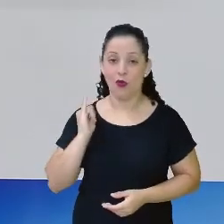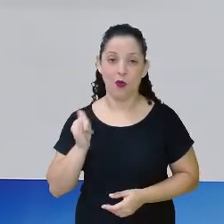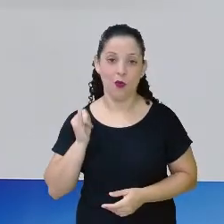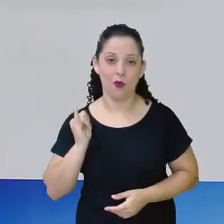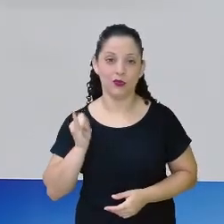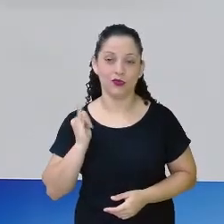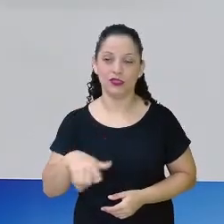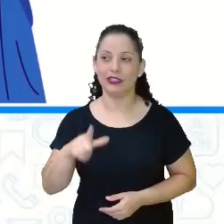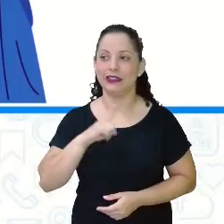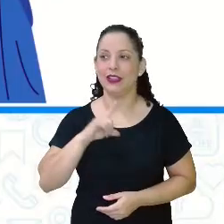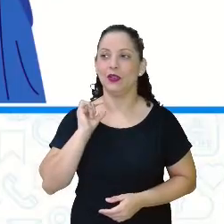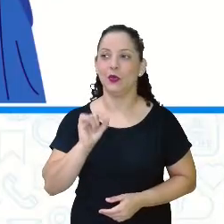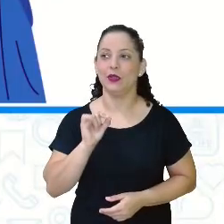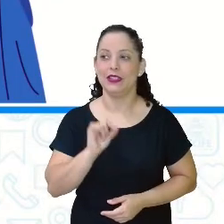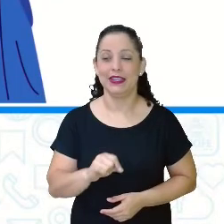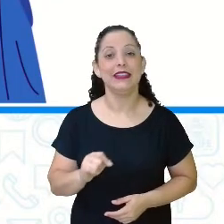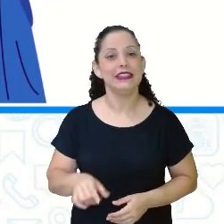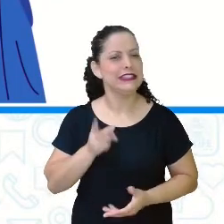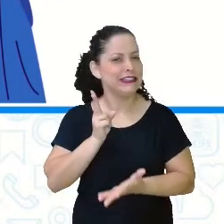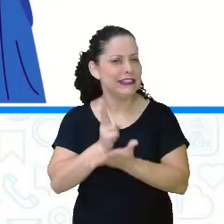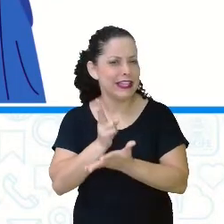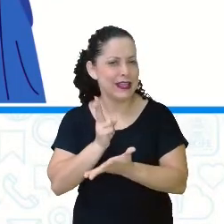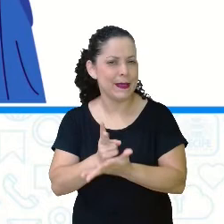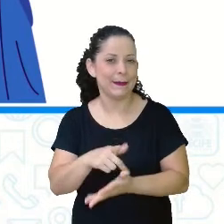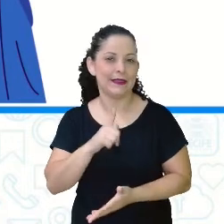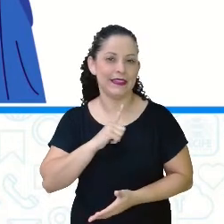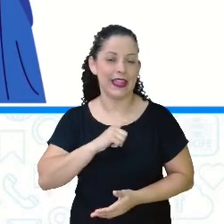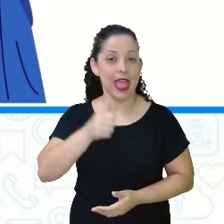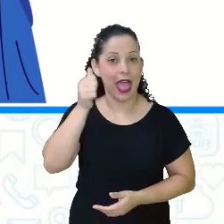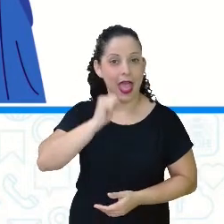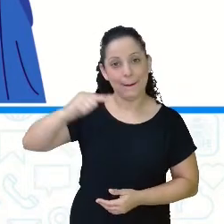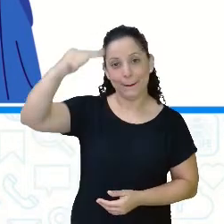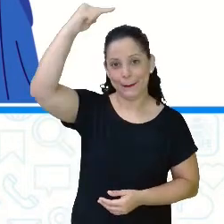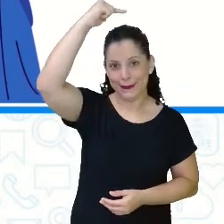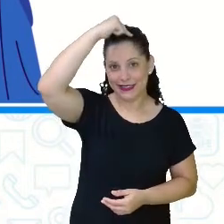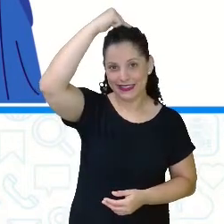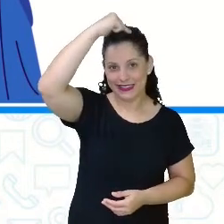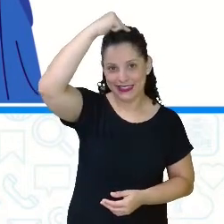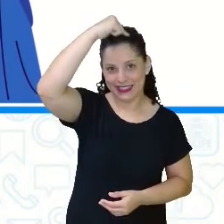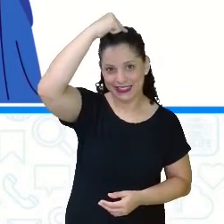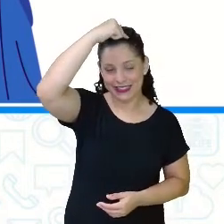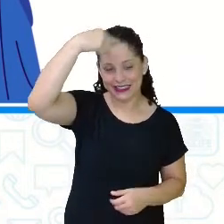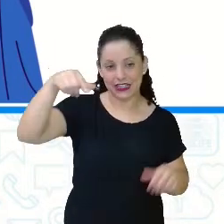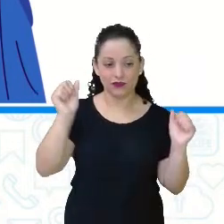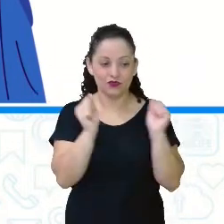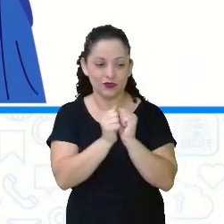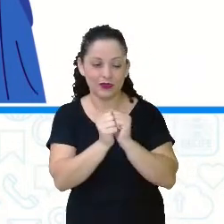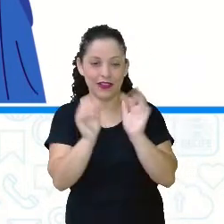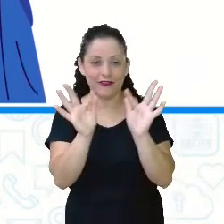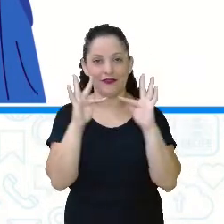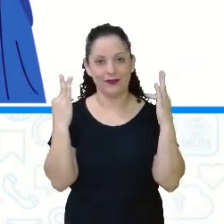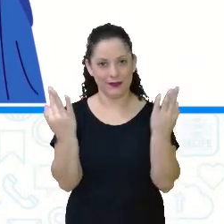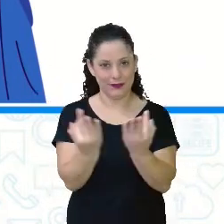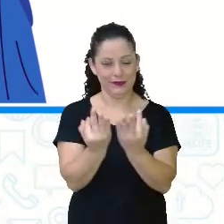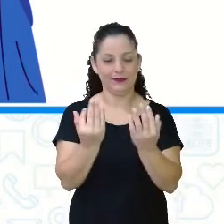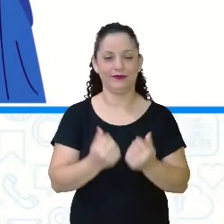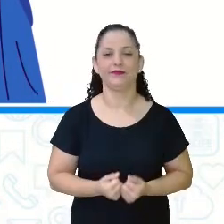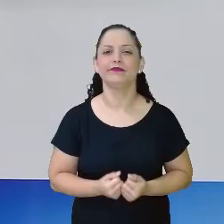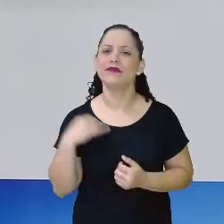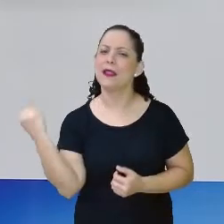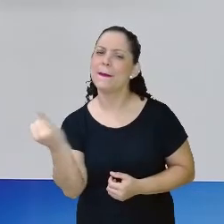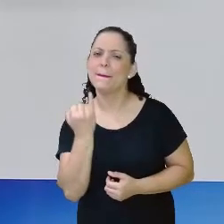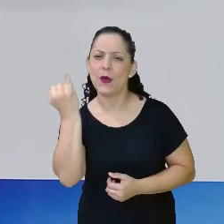A princesa e sua família, claro, personagens muito importantes em torno dos quais